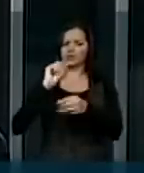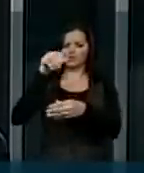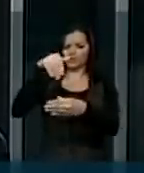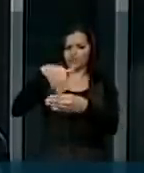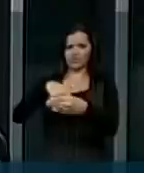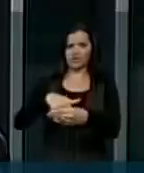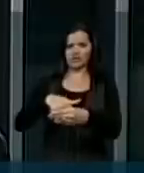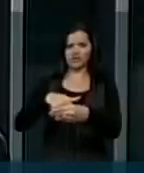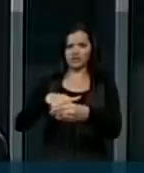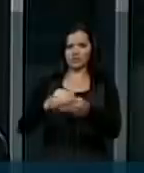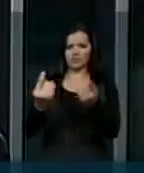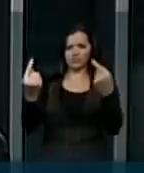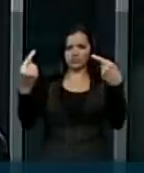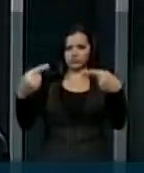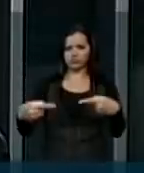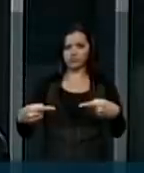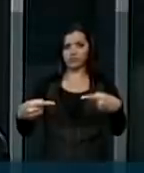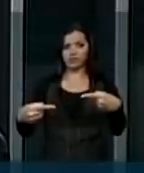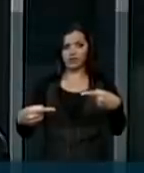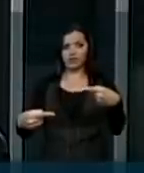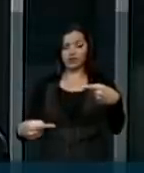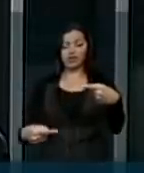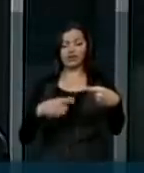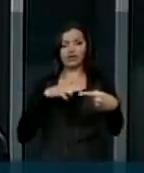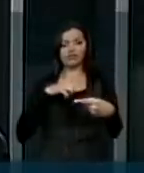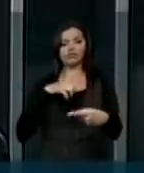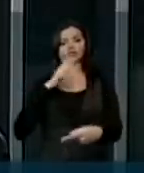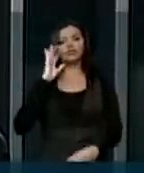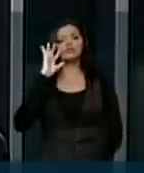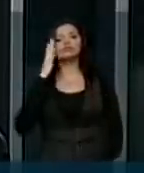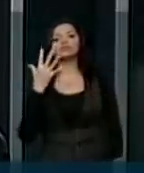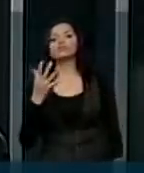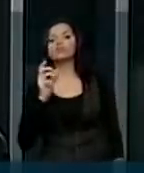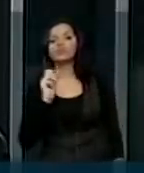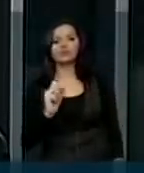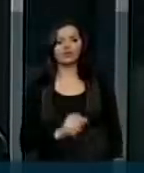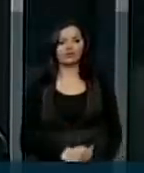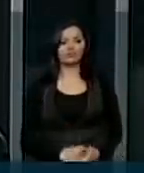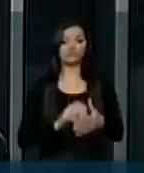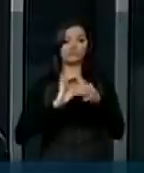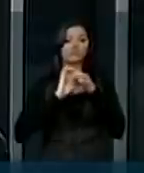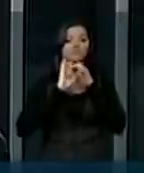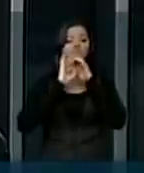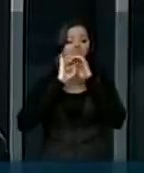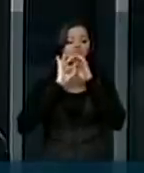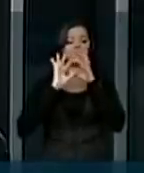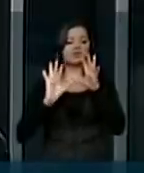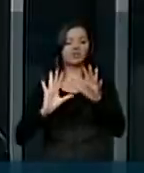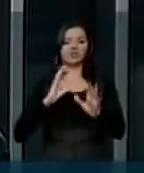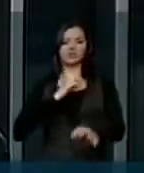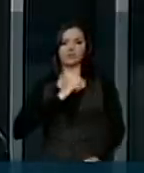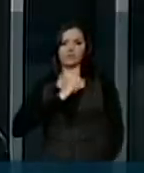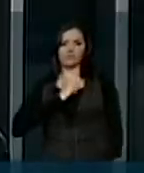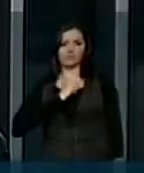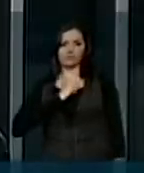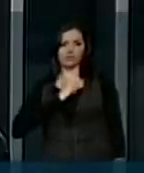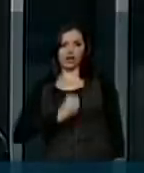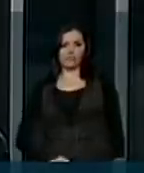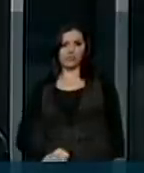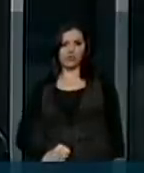placar decidiu por descriminalizar o aborto de